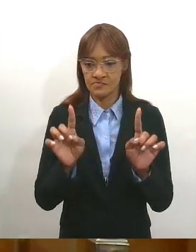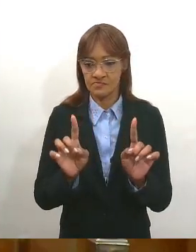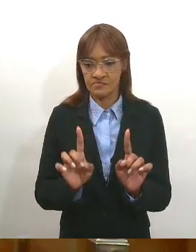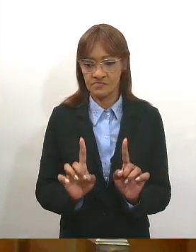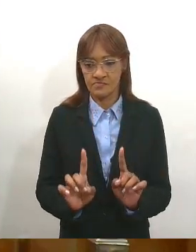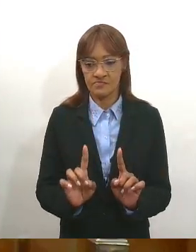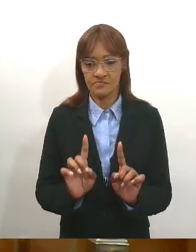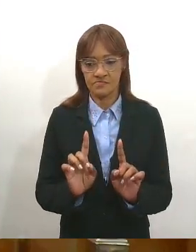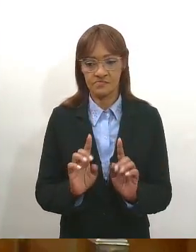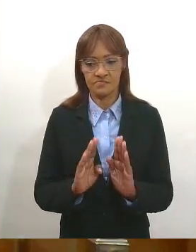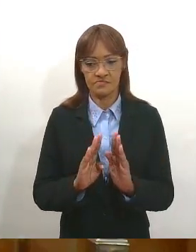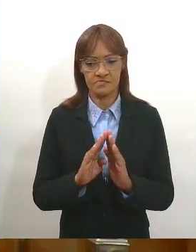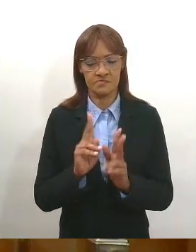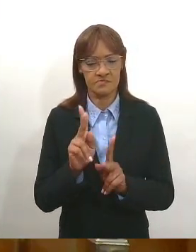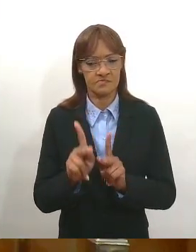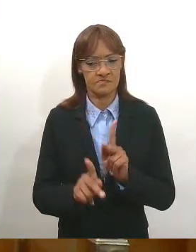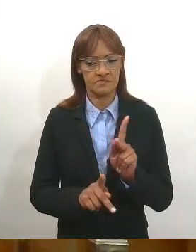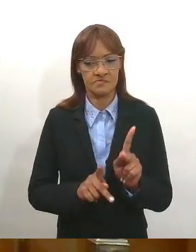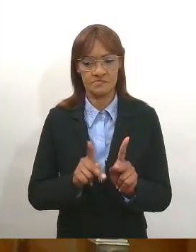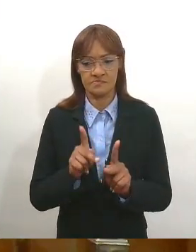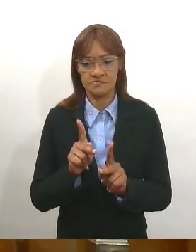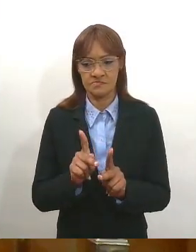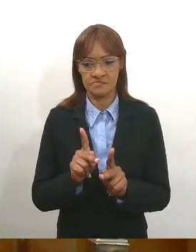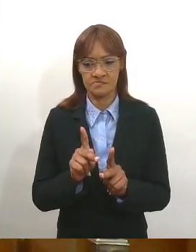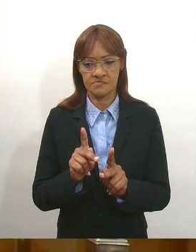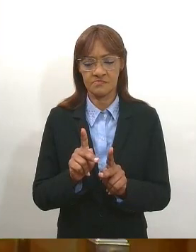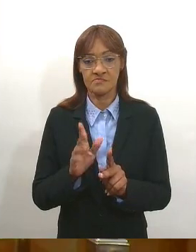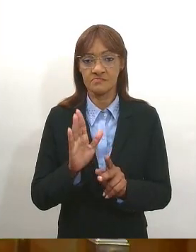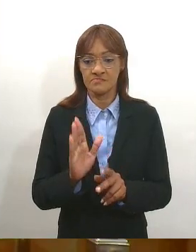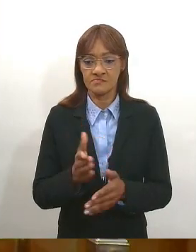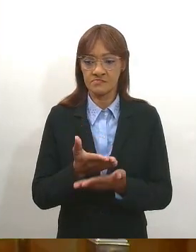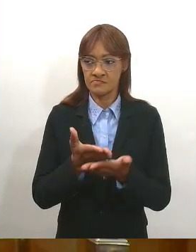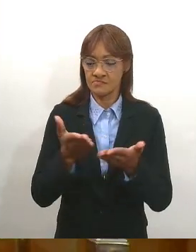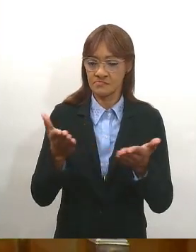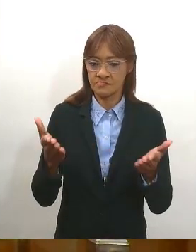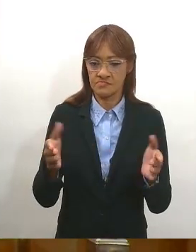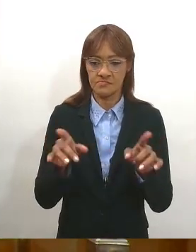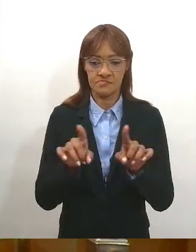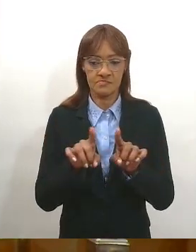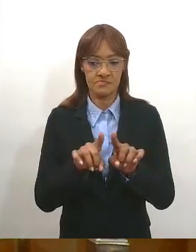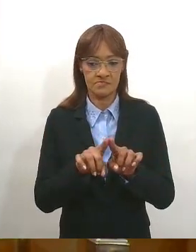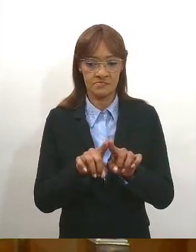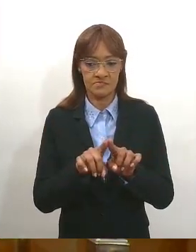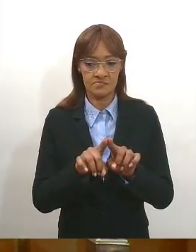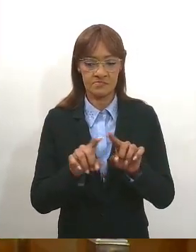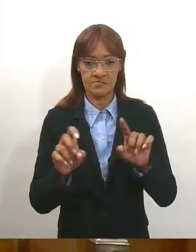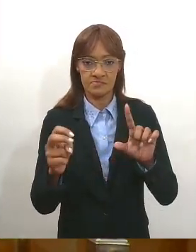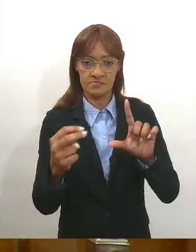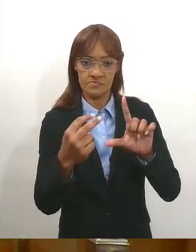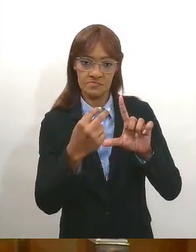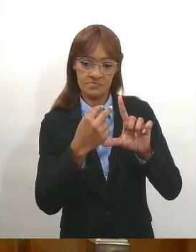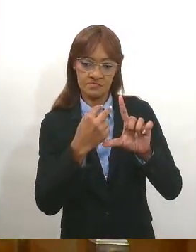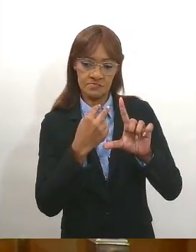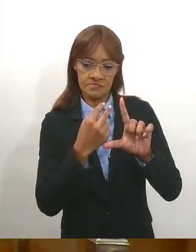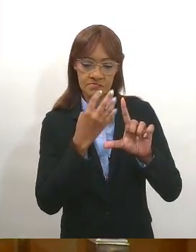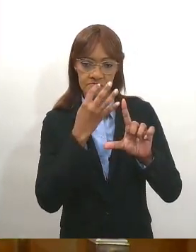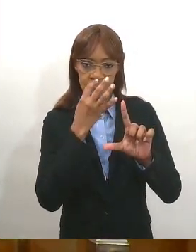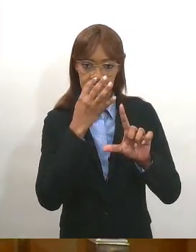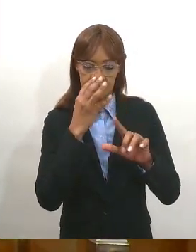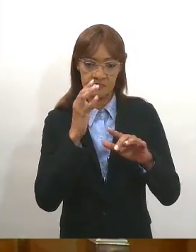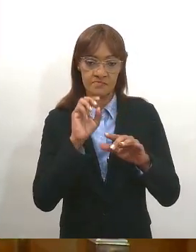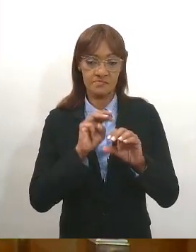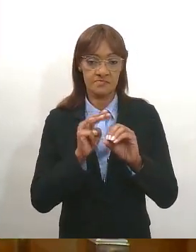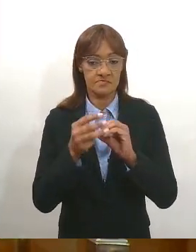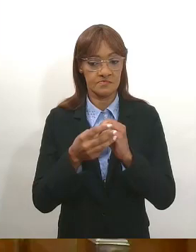população sergipana que nos acompanha pela TV Alese, pelas redes sociais. Vou fazer minha descrição para contemplar as